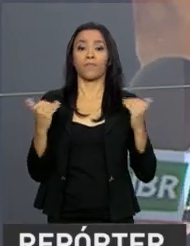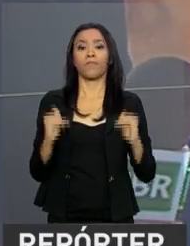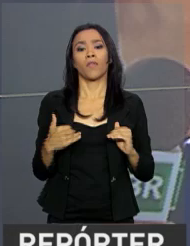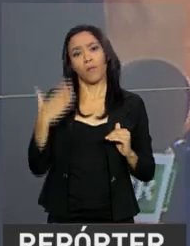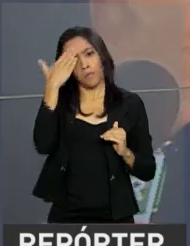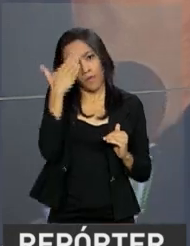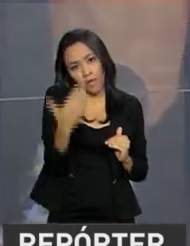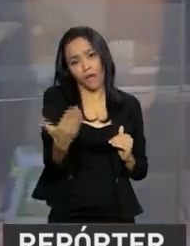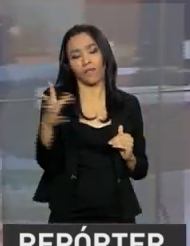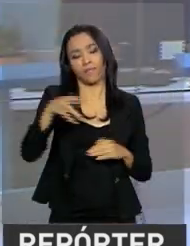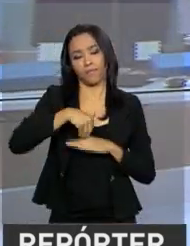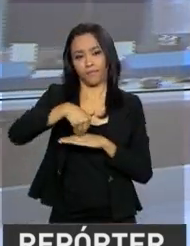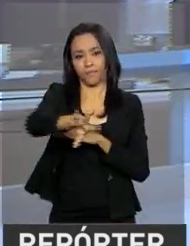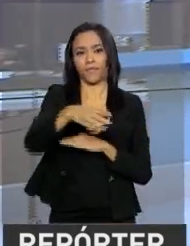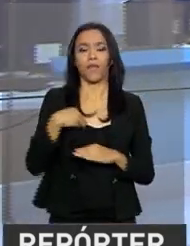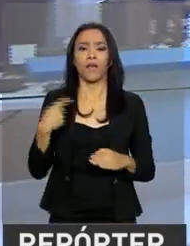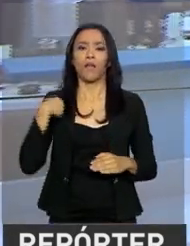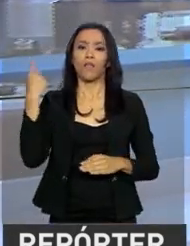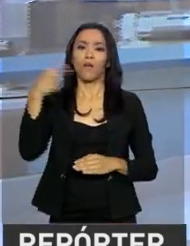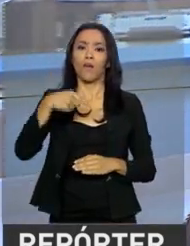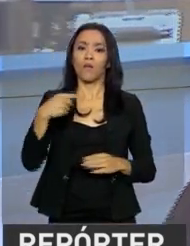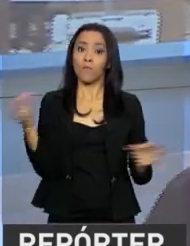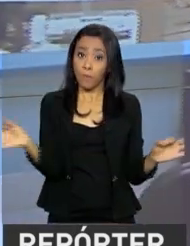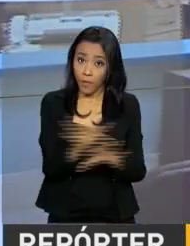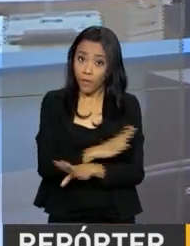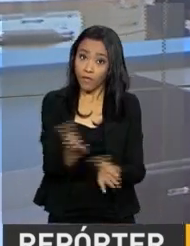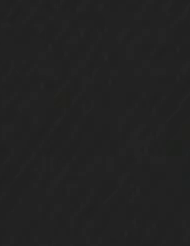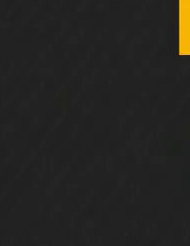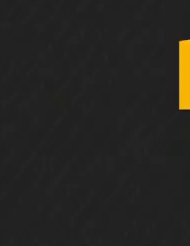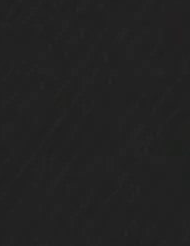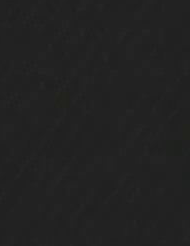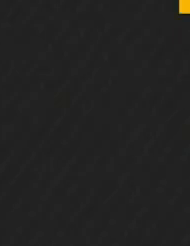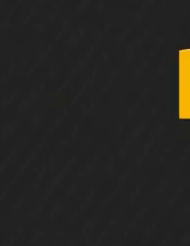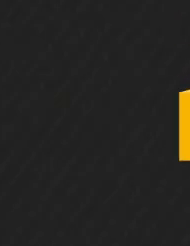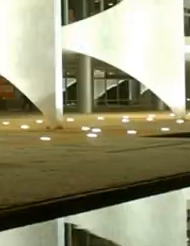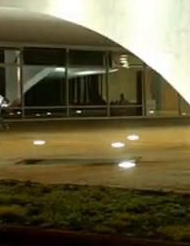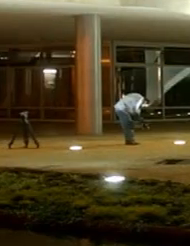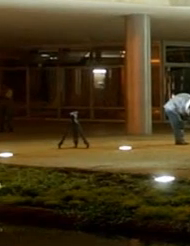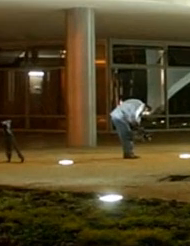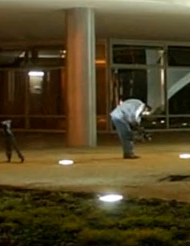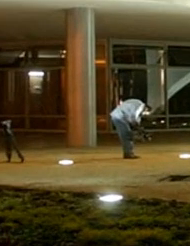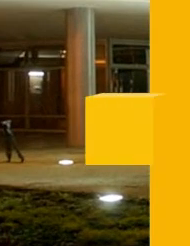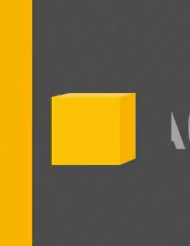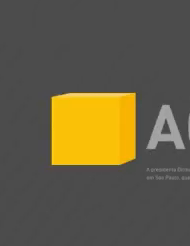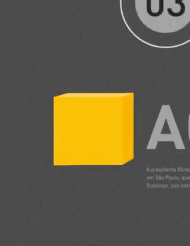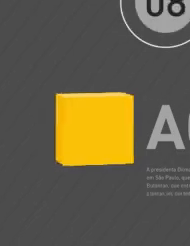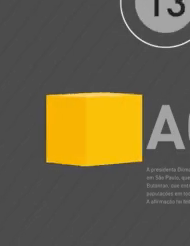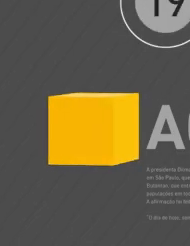informações. E nós ficamos por aqui. Voltamos a qualquer momento com outras informações.